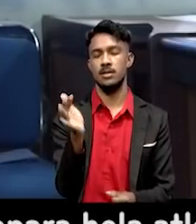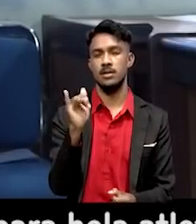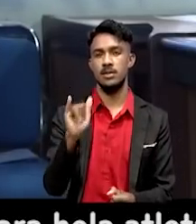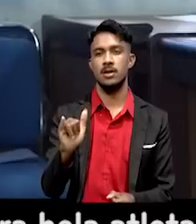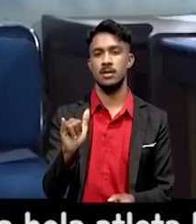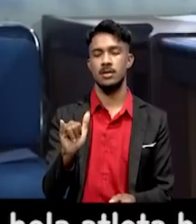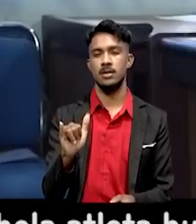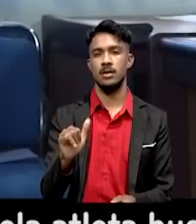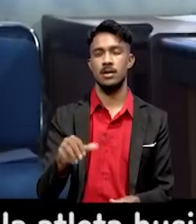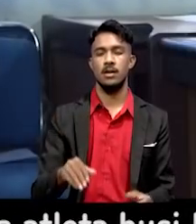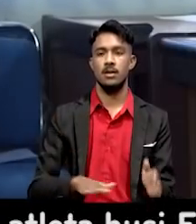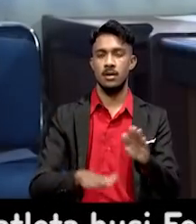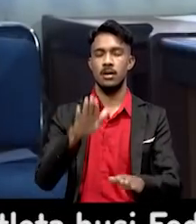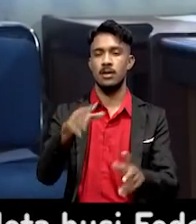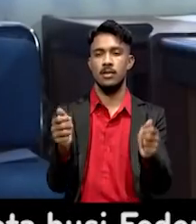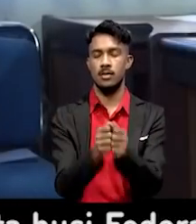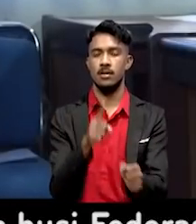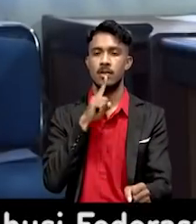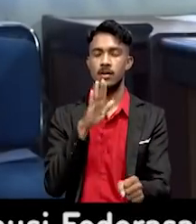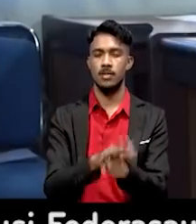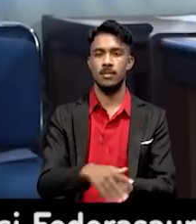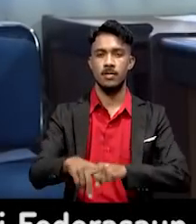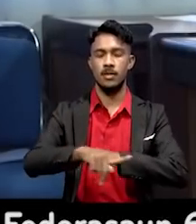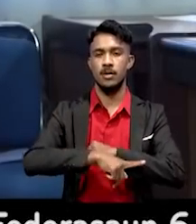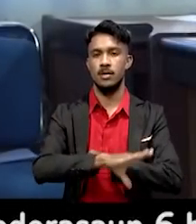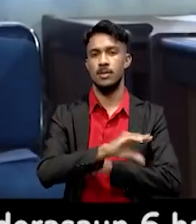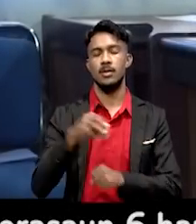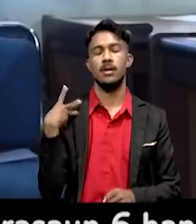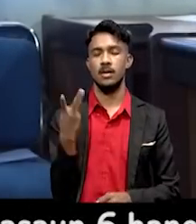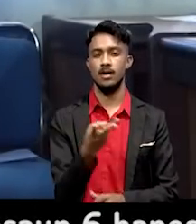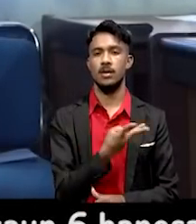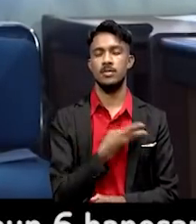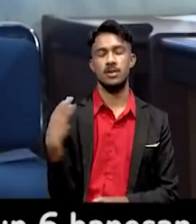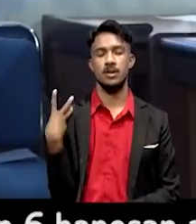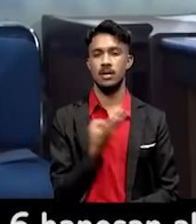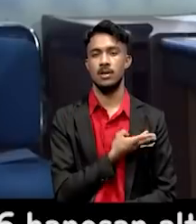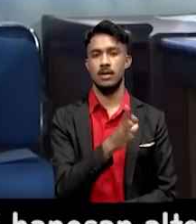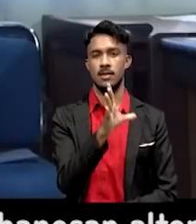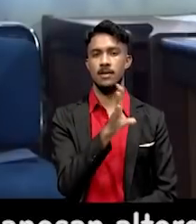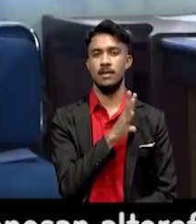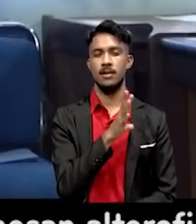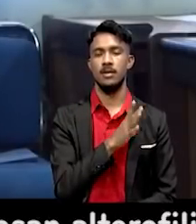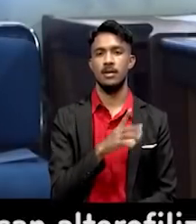sira sei lá ela há compromisso político né e estamos dar um item lu